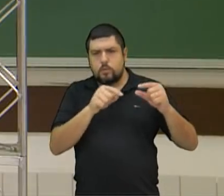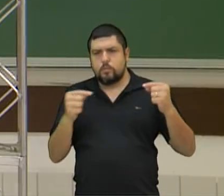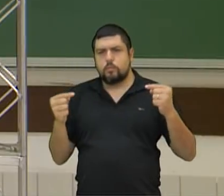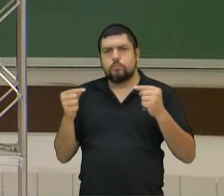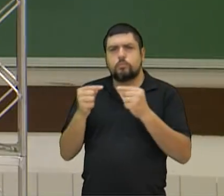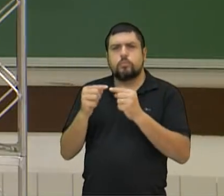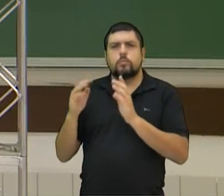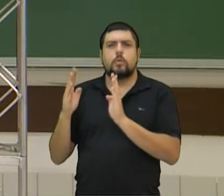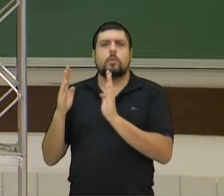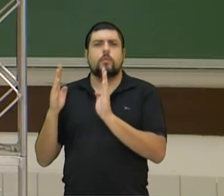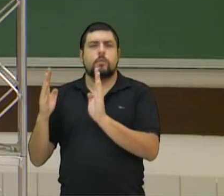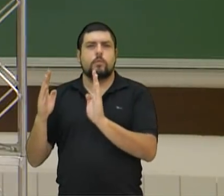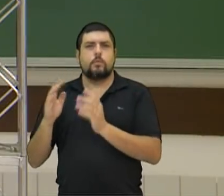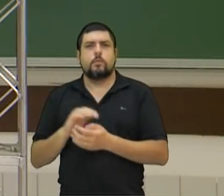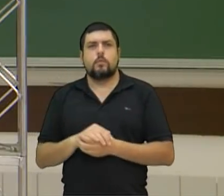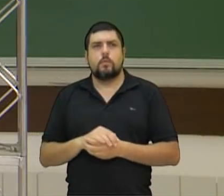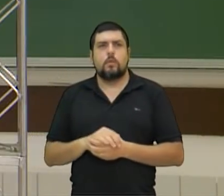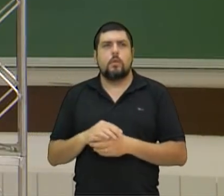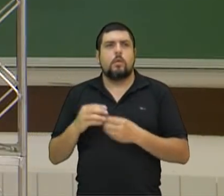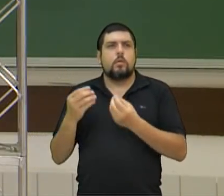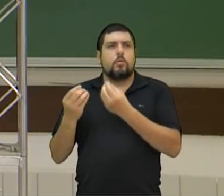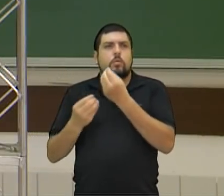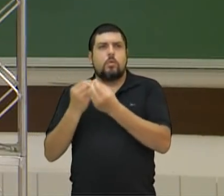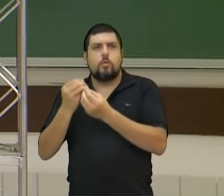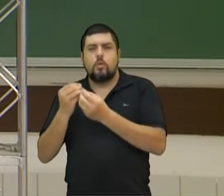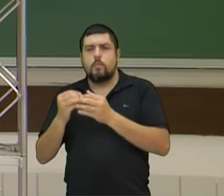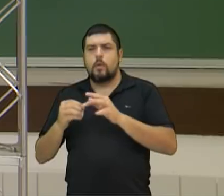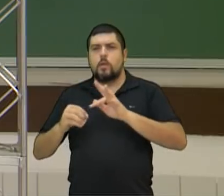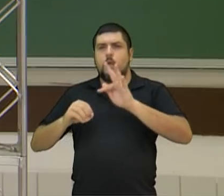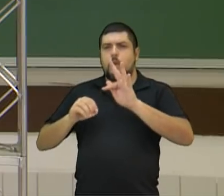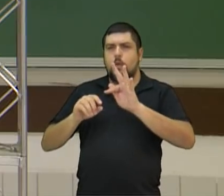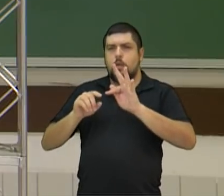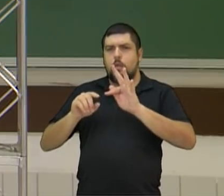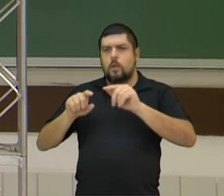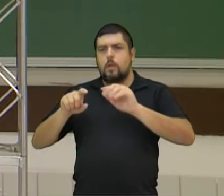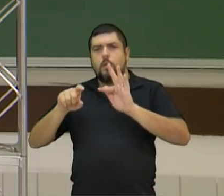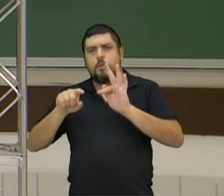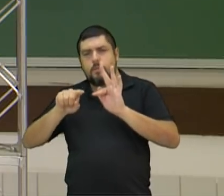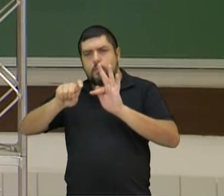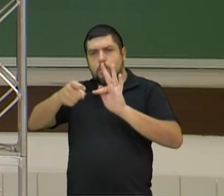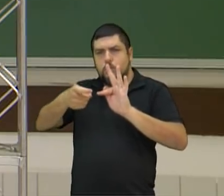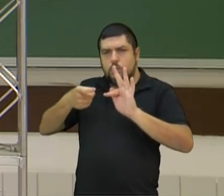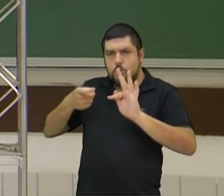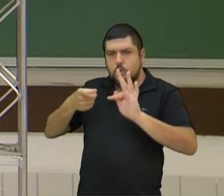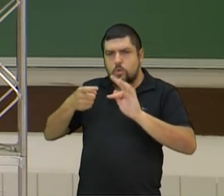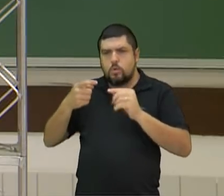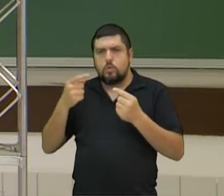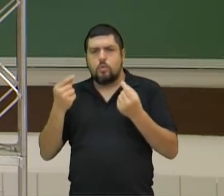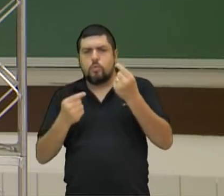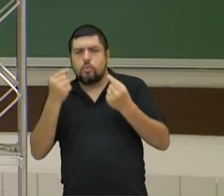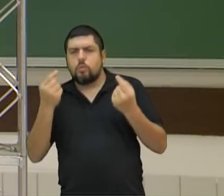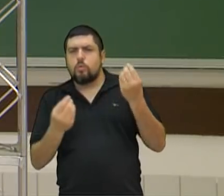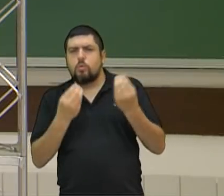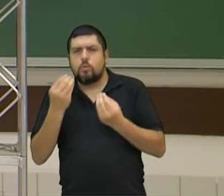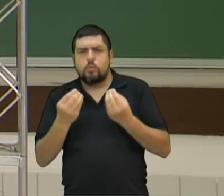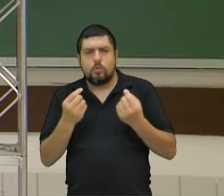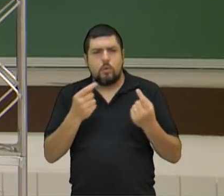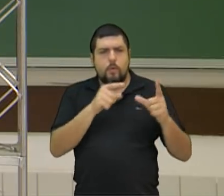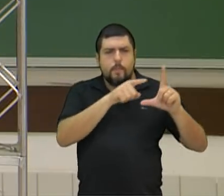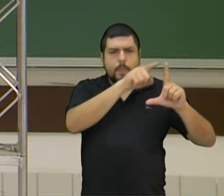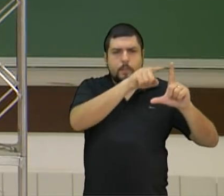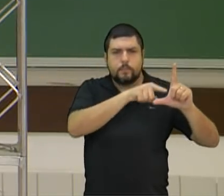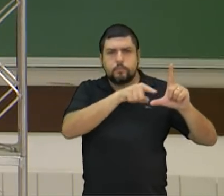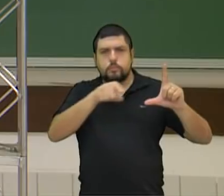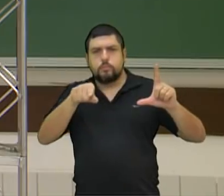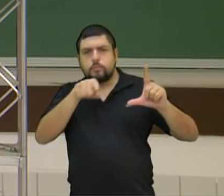Então, aqui eu tenho os gráficos e eu tenho algumas funções das quais vocês precisam relacionar com os gráficos. Veja